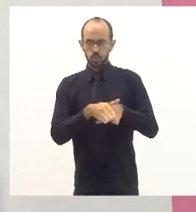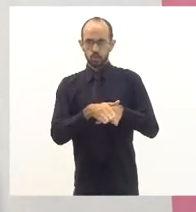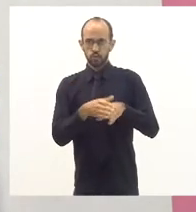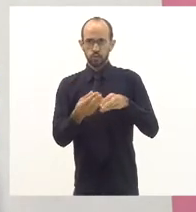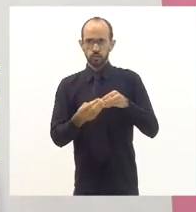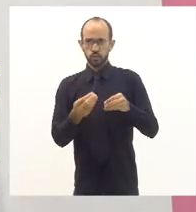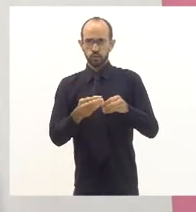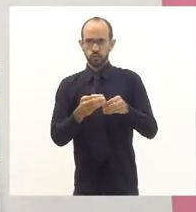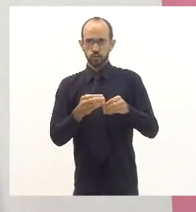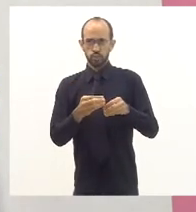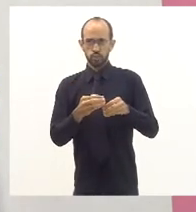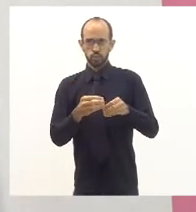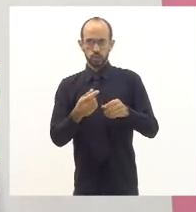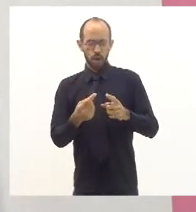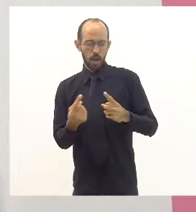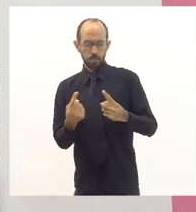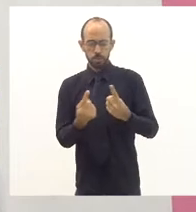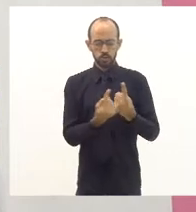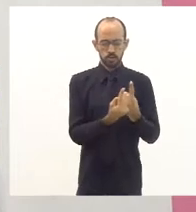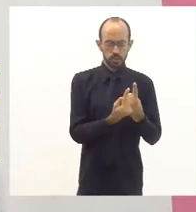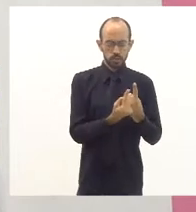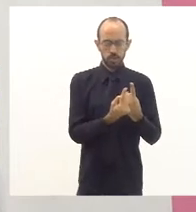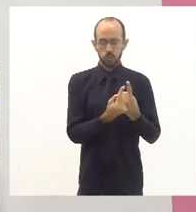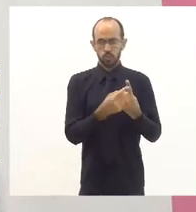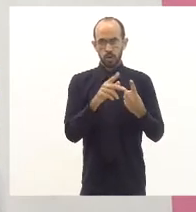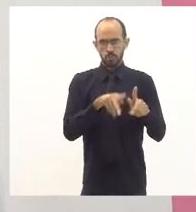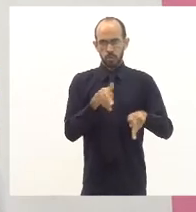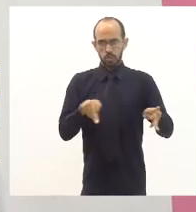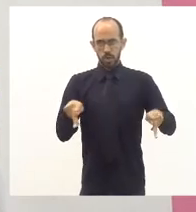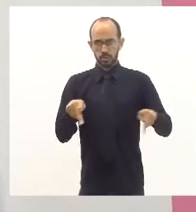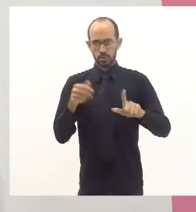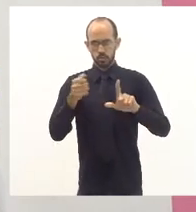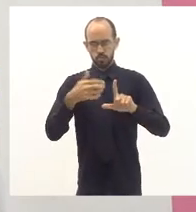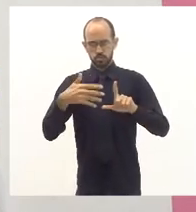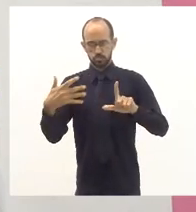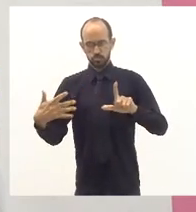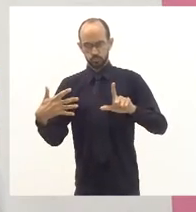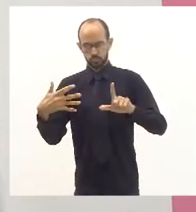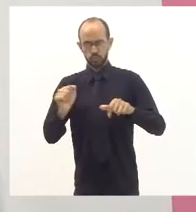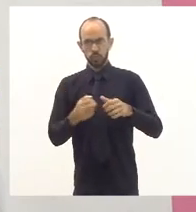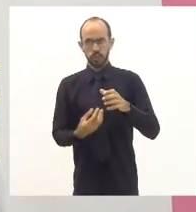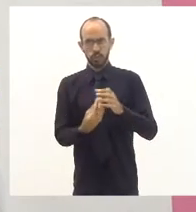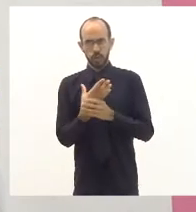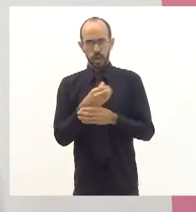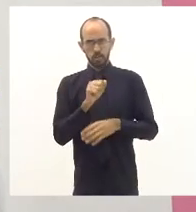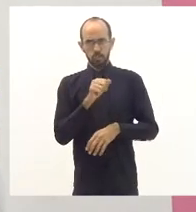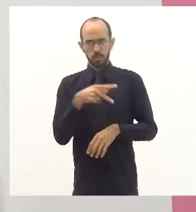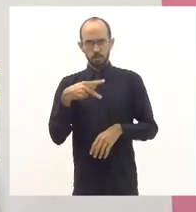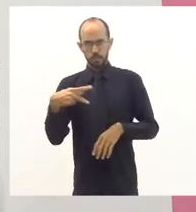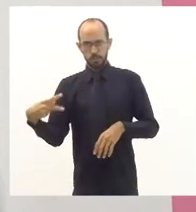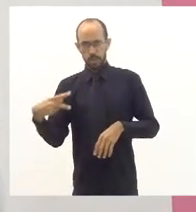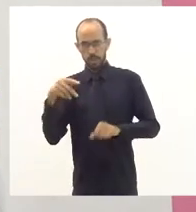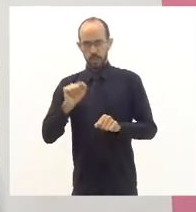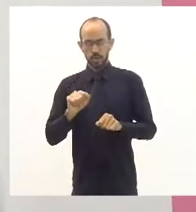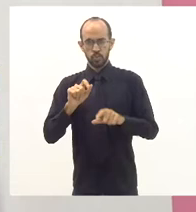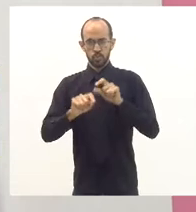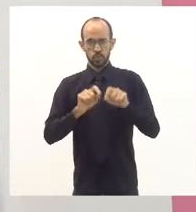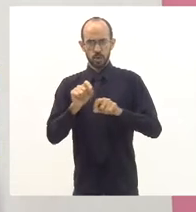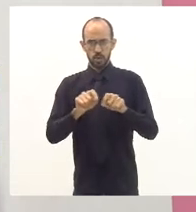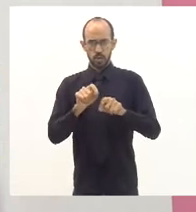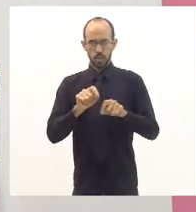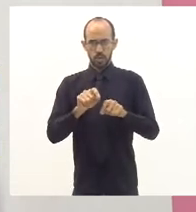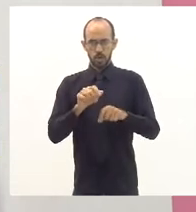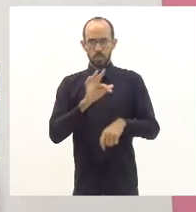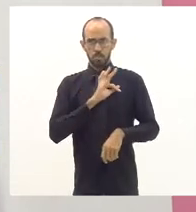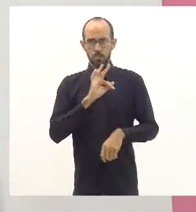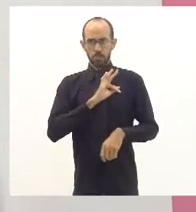à população LGBTI. Isso foi criado um aplicativozinho, um programinha, que o PM